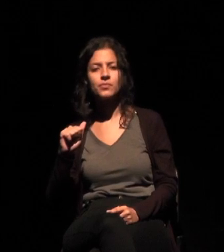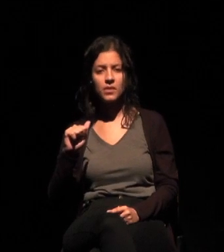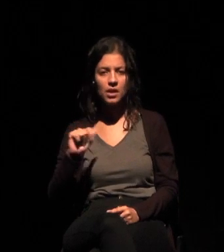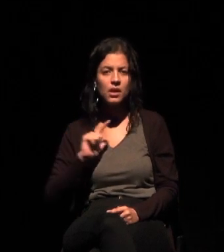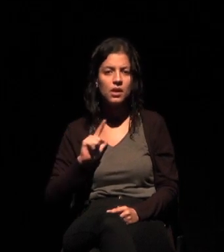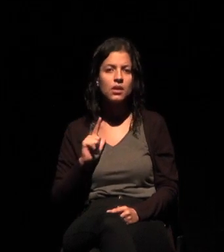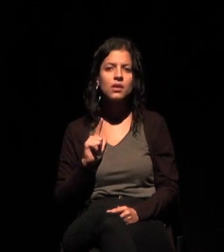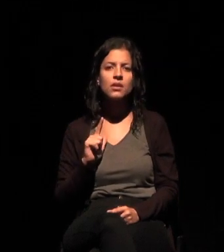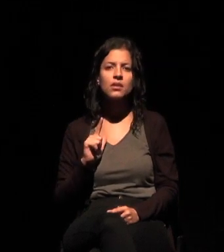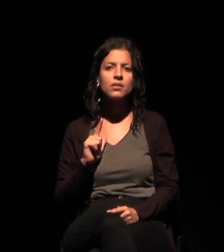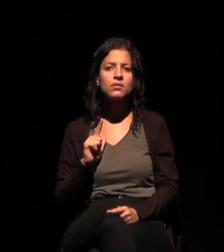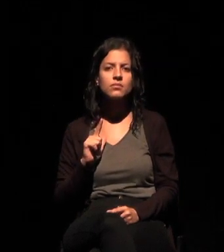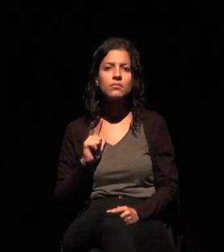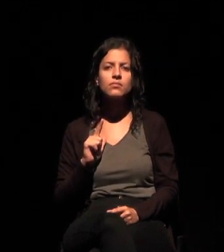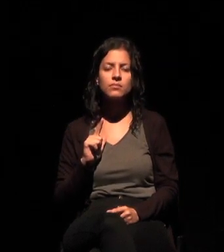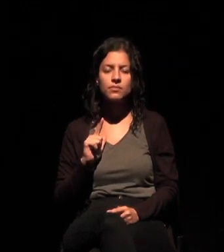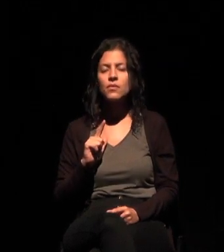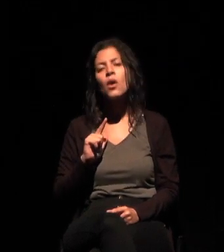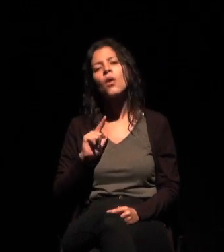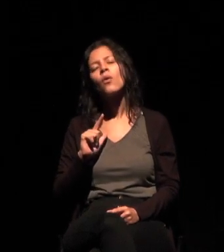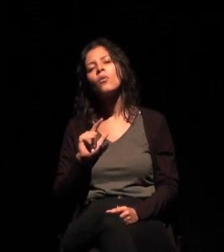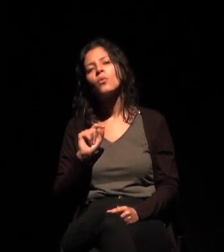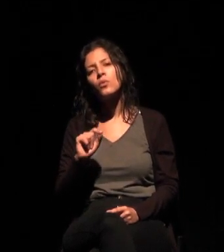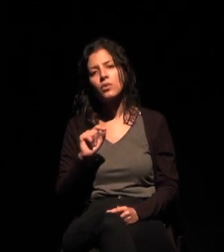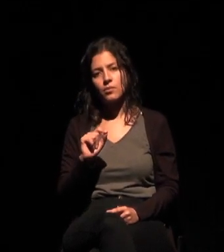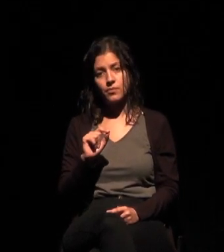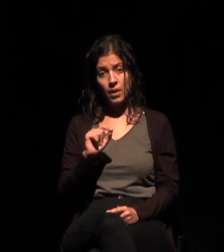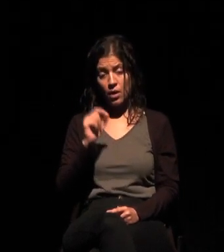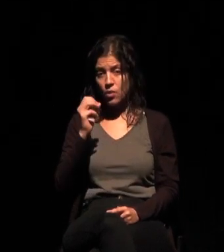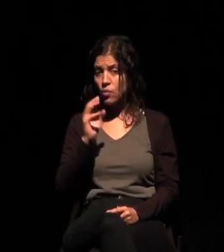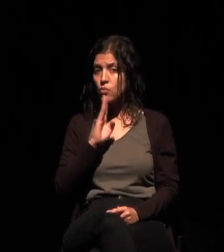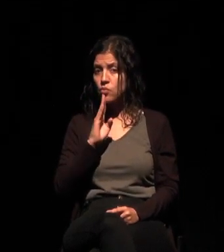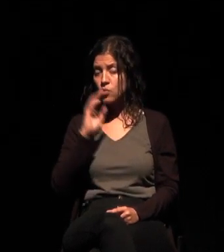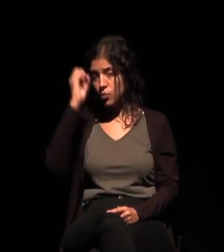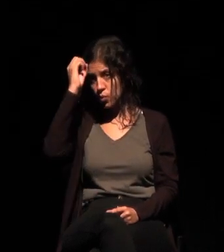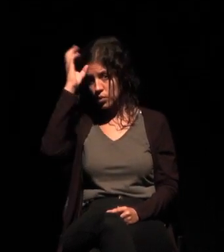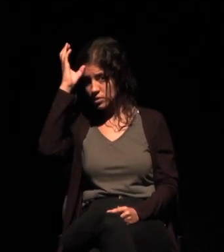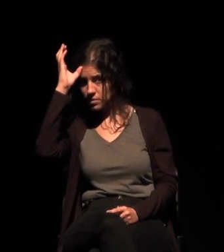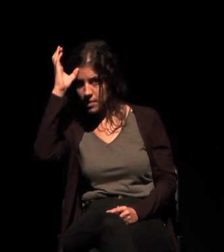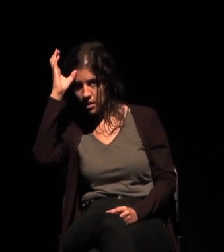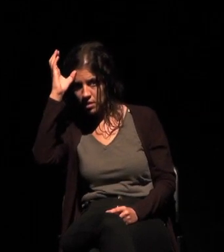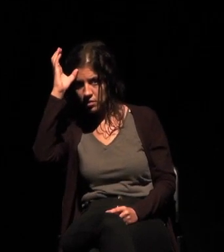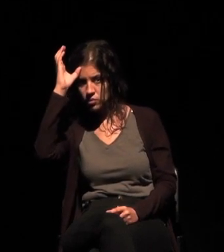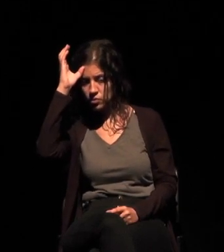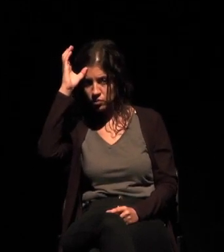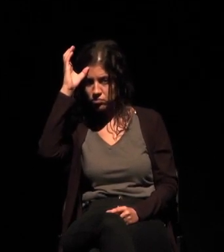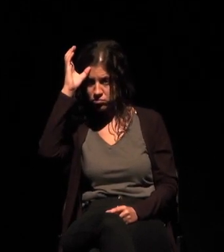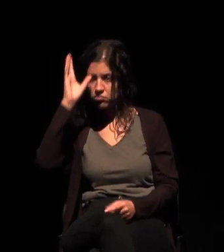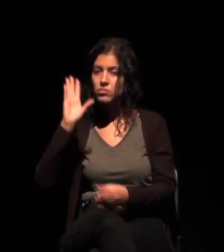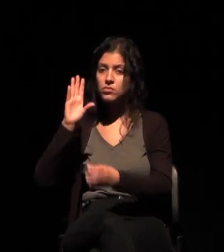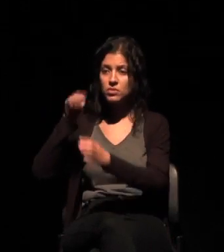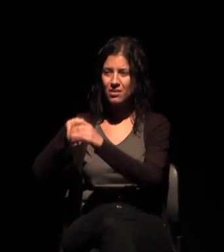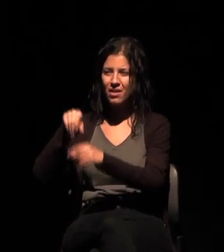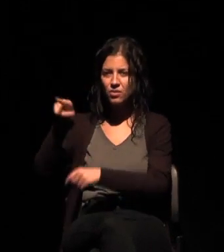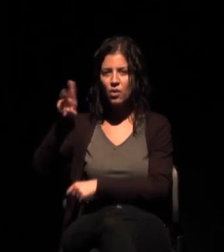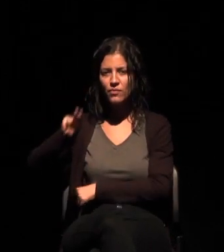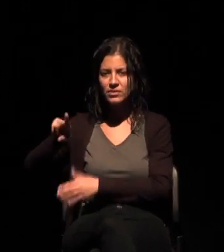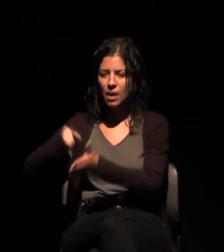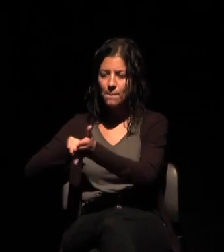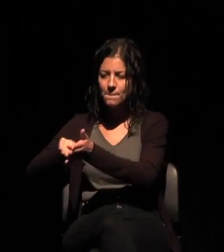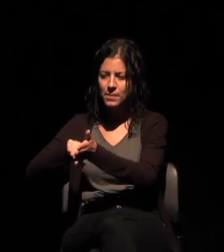justamente com a questão da relação entre o conhecimento que tem sido produzido nas universidades